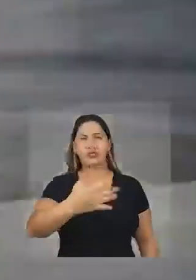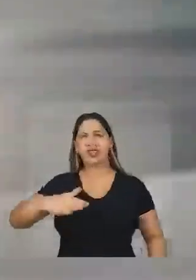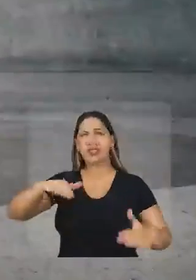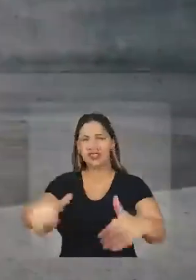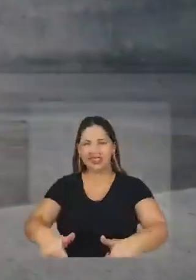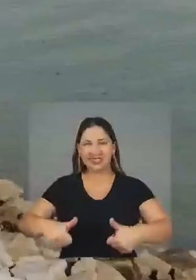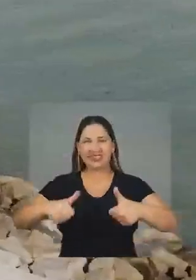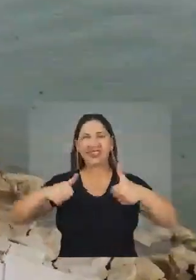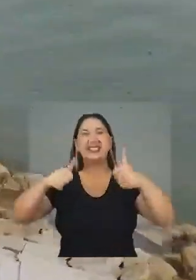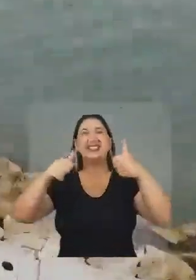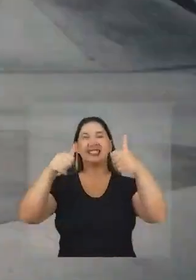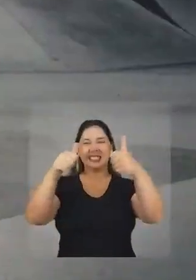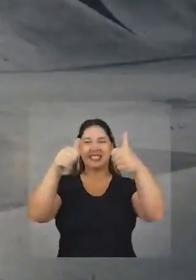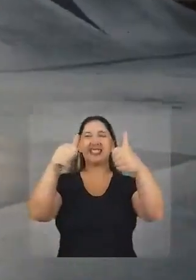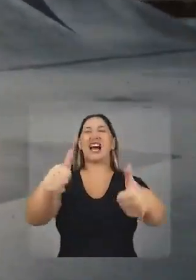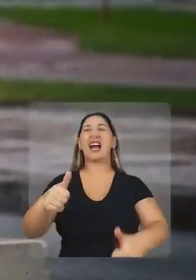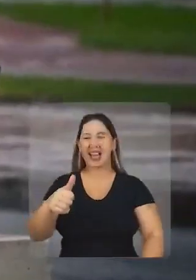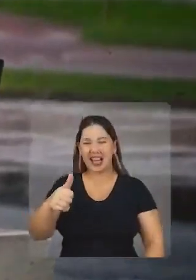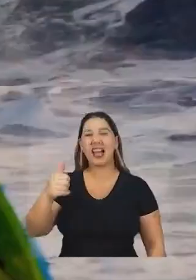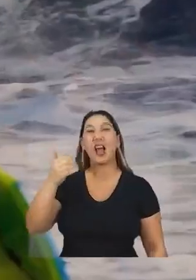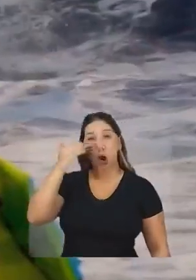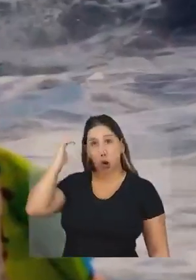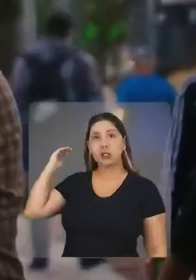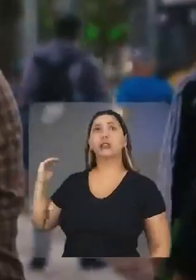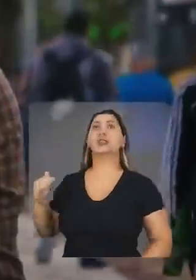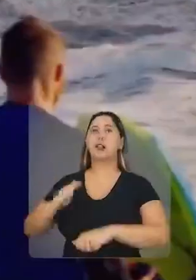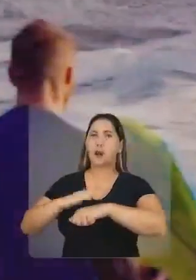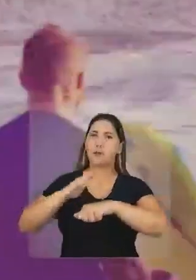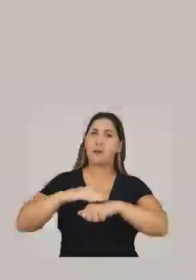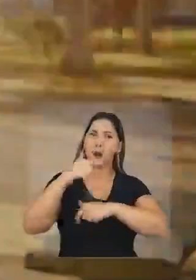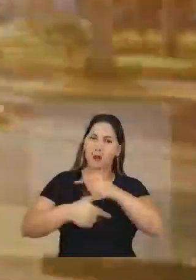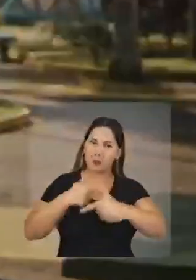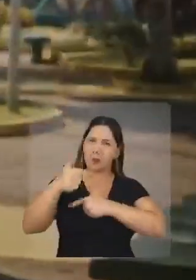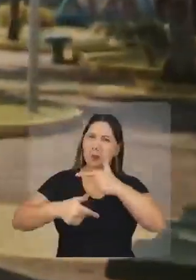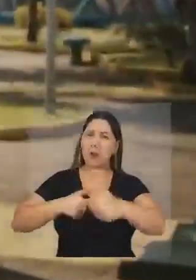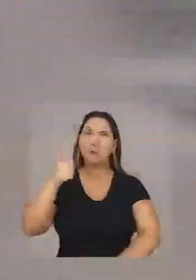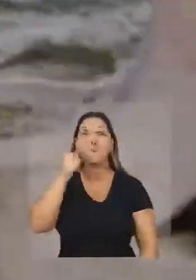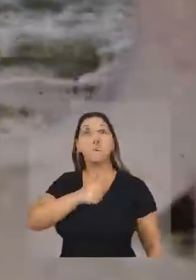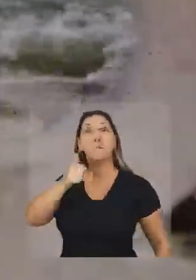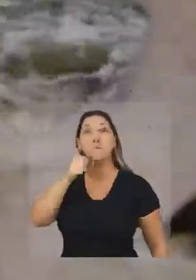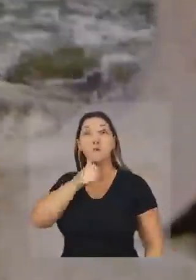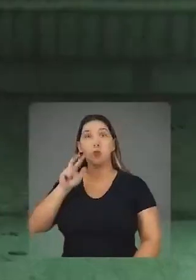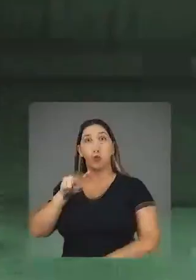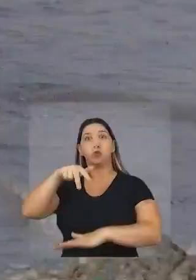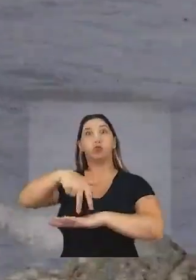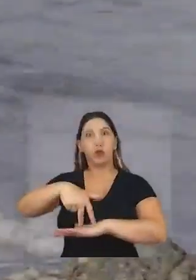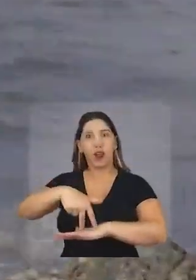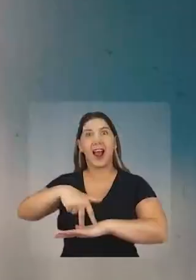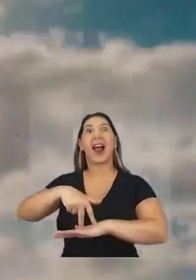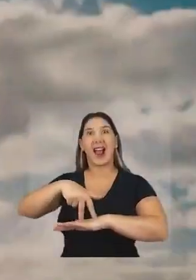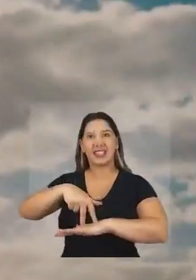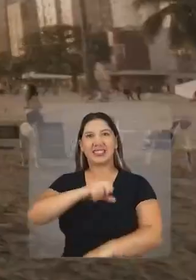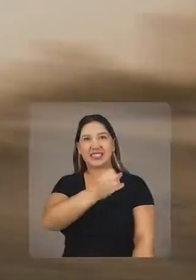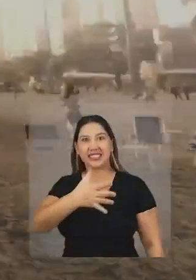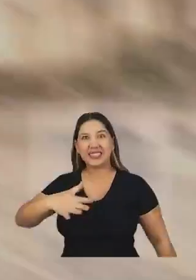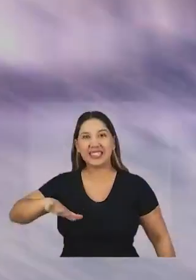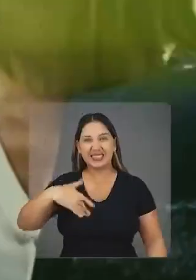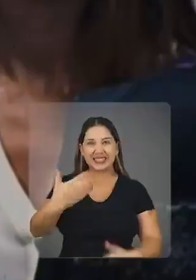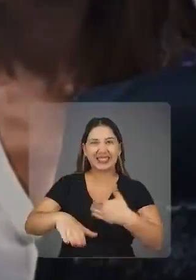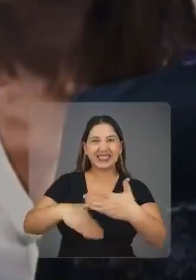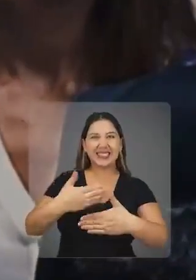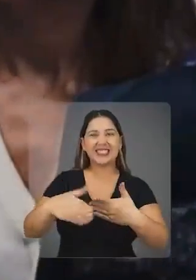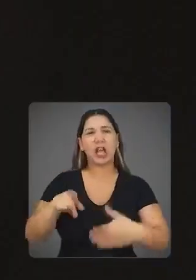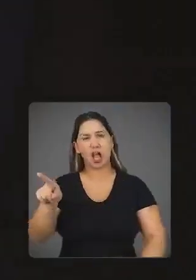com Rosana vai além. Experiência na bagagem, pronta para liderar. Com a mulher no comando, a cidade vai voar. Já provou